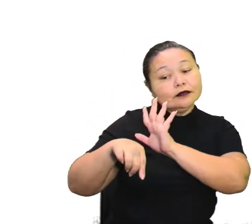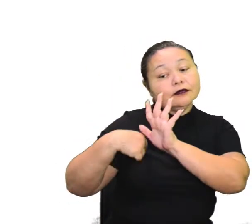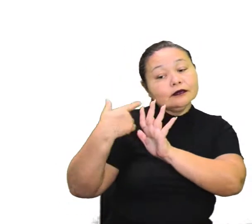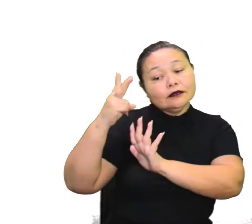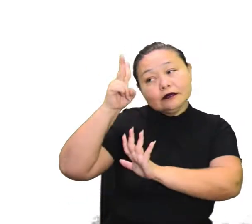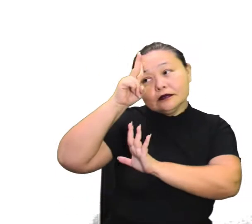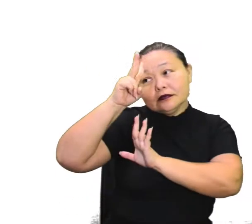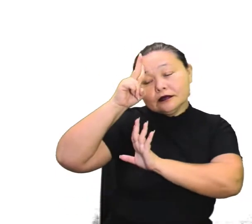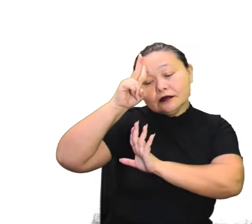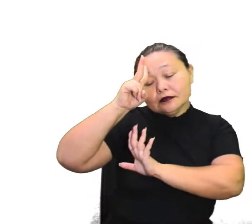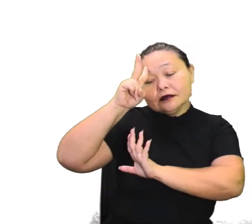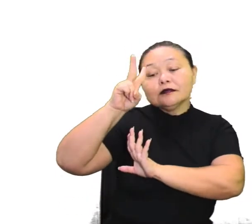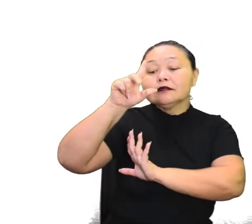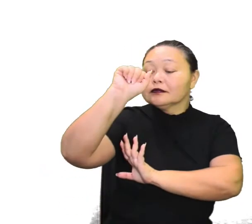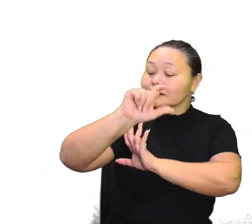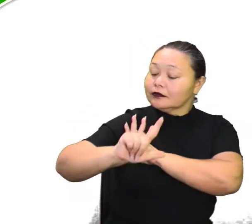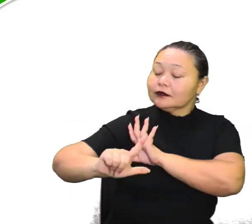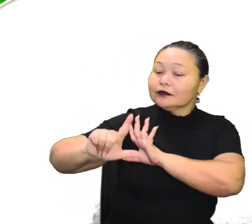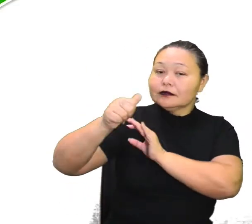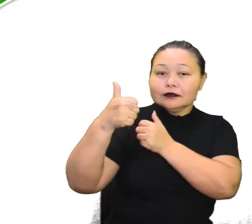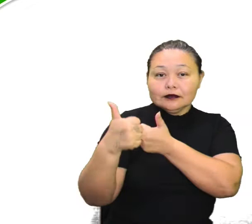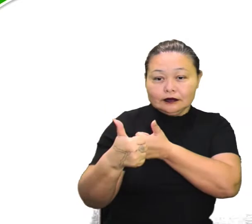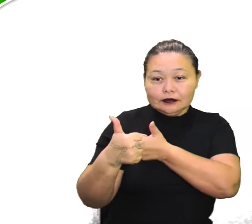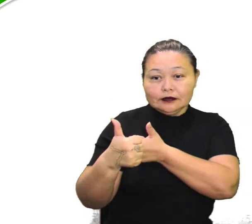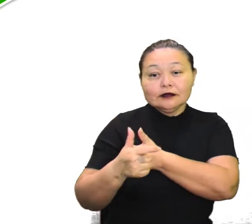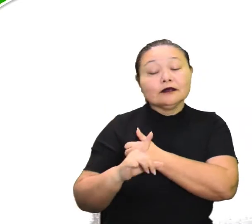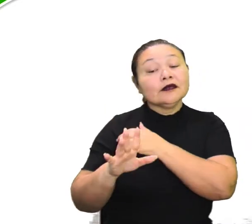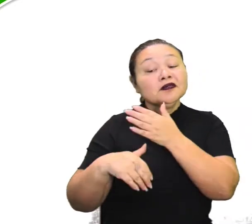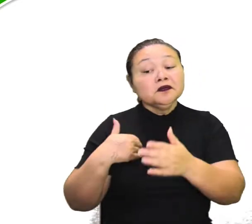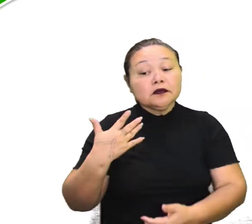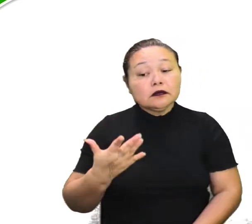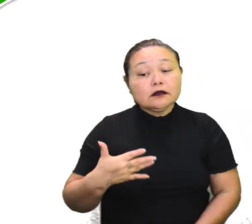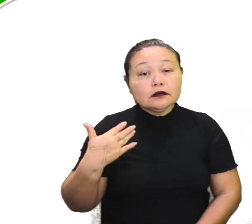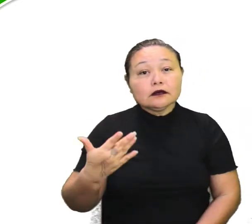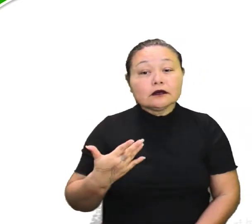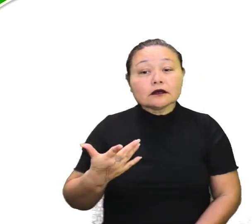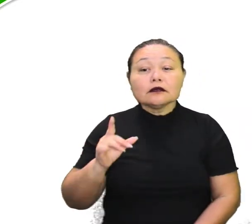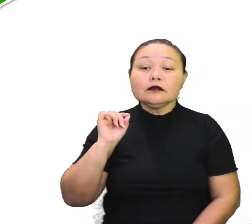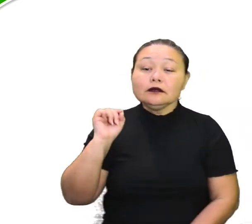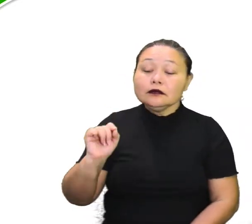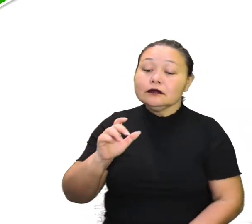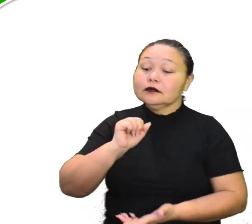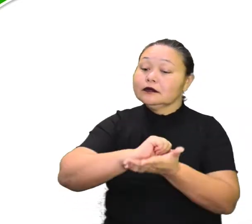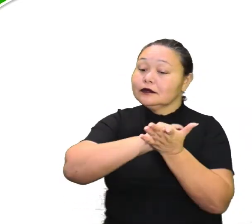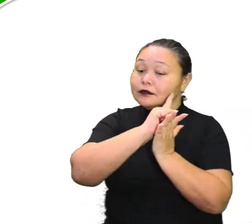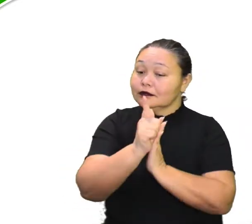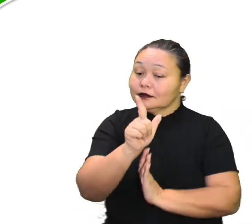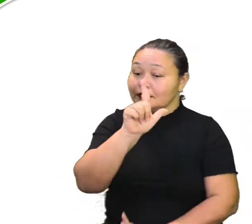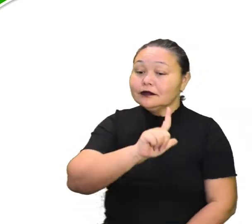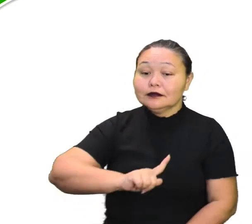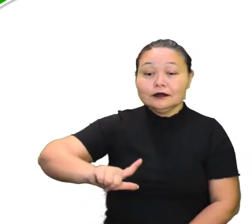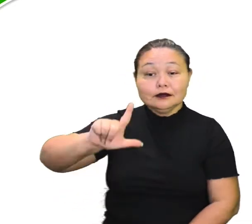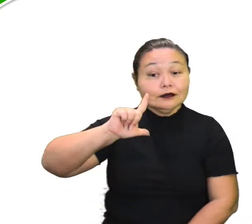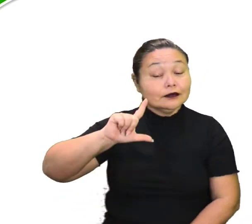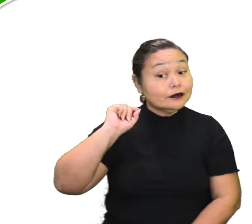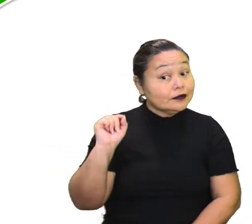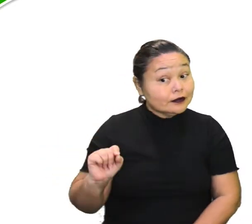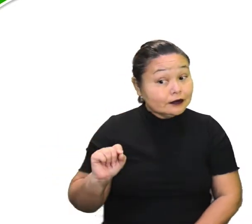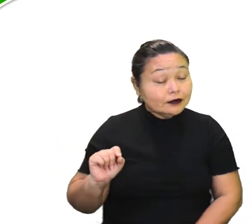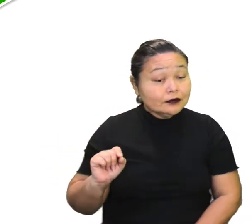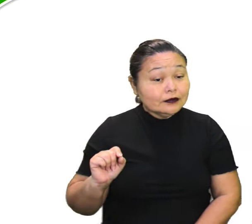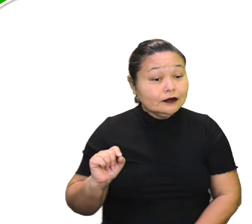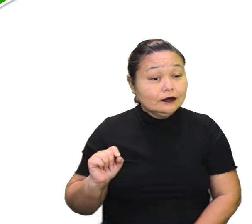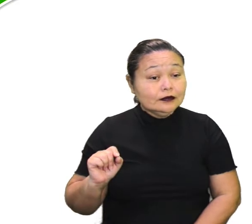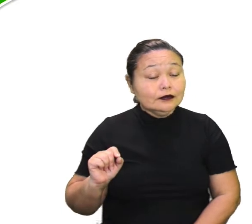sobre a história da literatura. Beleza? Seguindo, o que são os gêneros